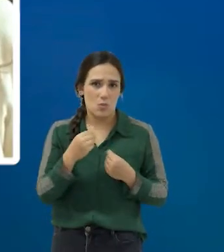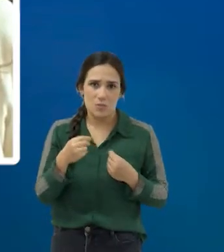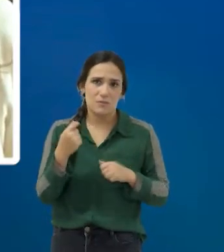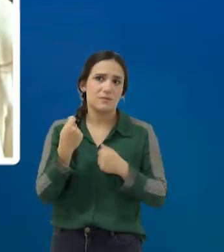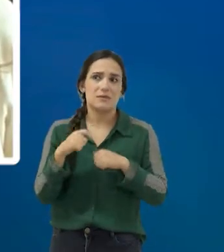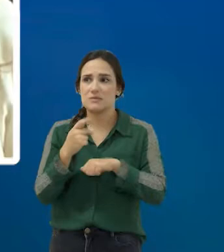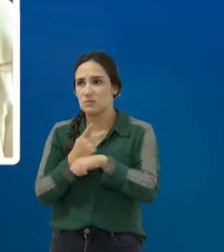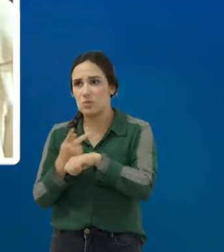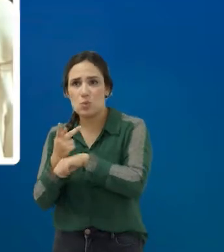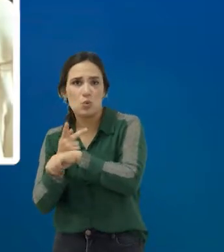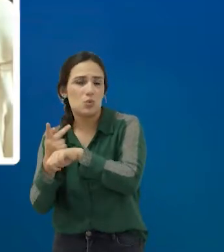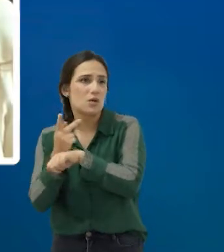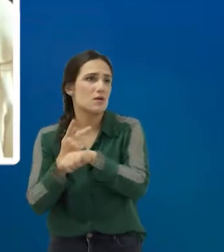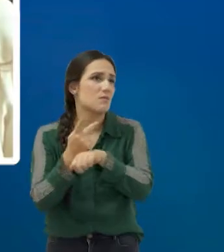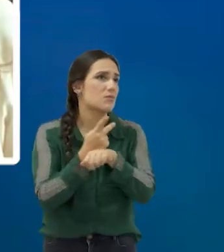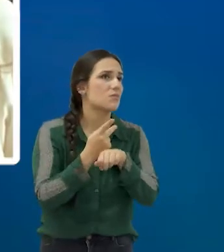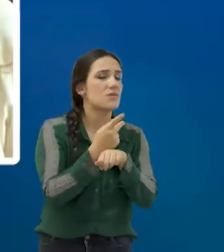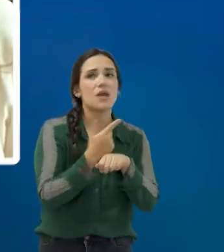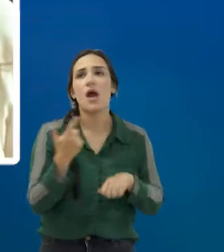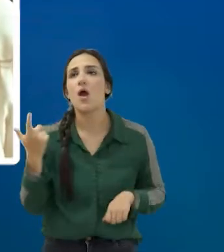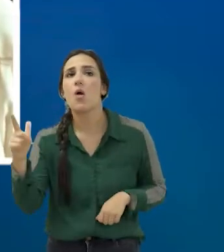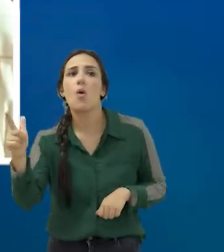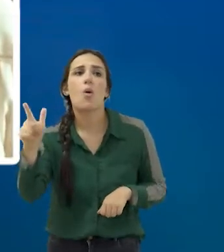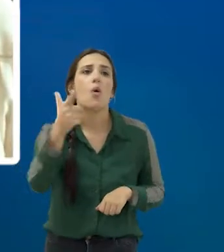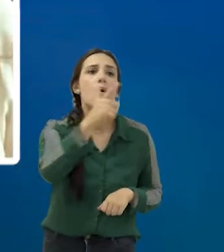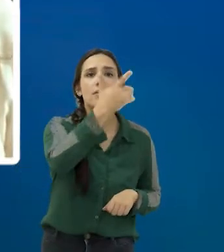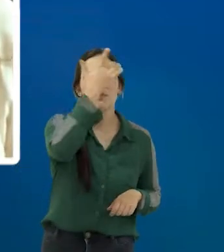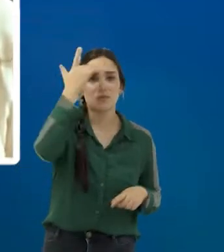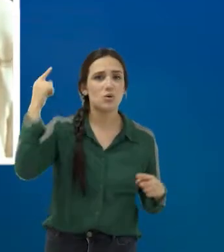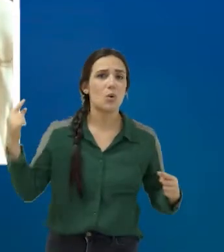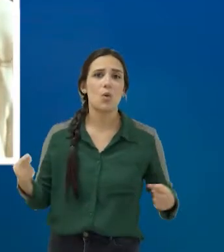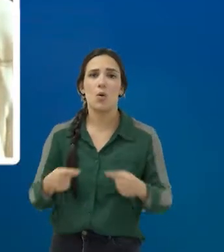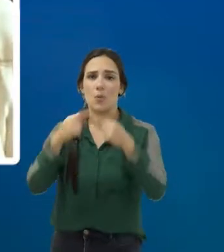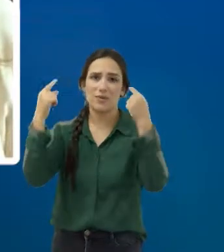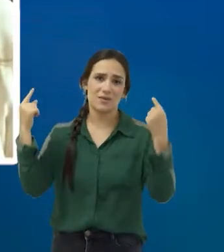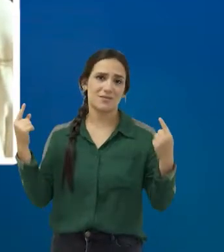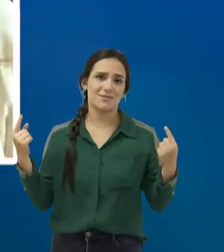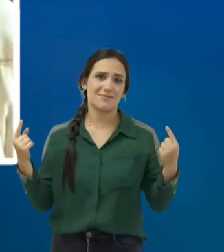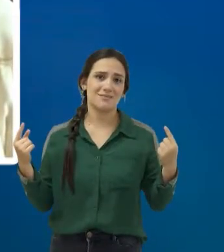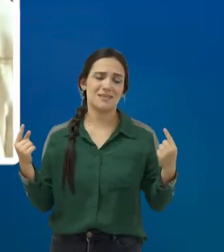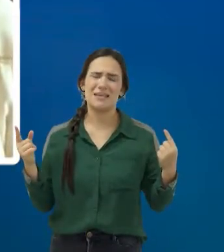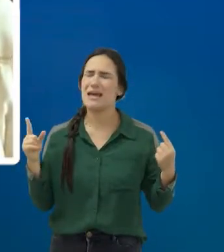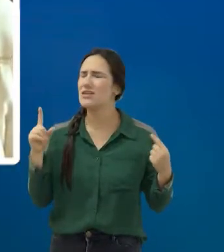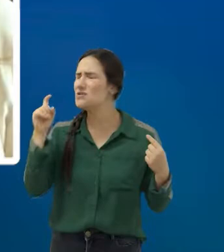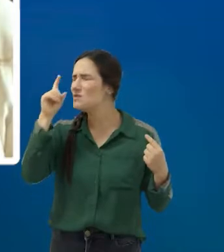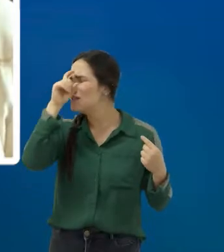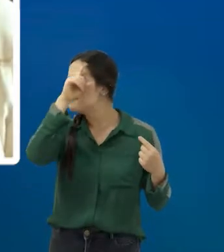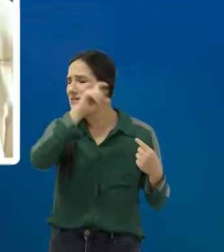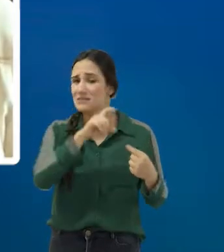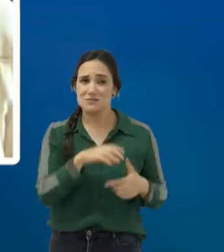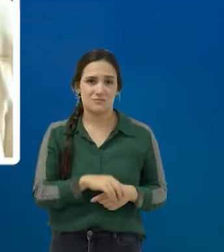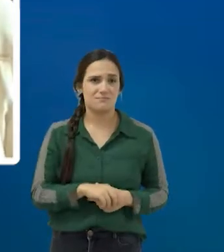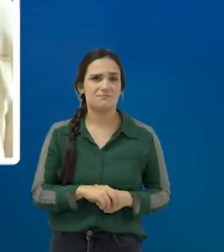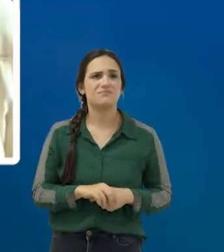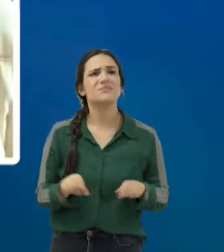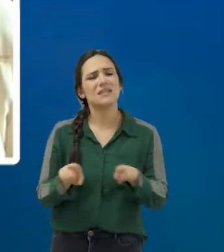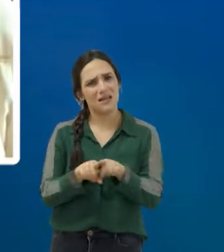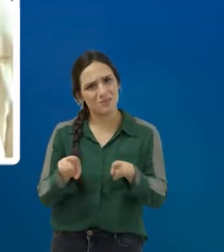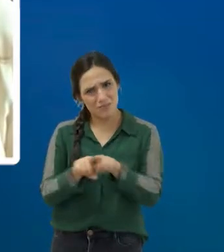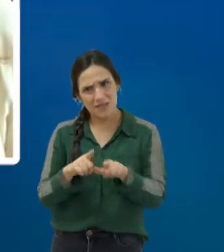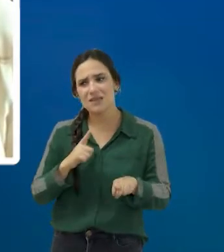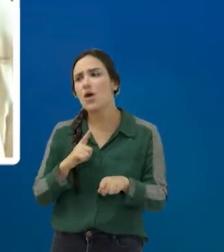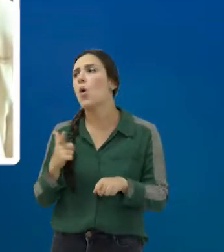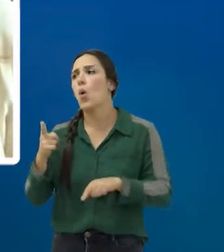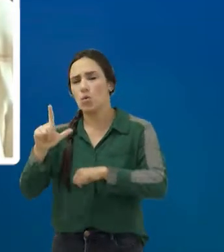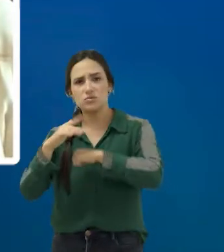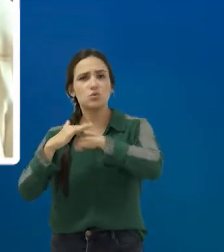na família, você vai precisar de uma outra pessoa de fora para fazer essa doação, né? E várias outras